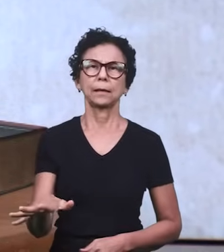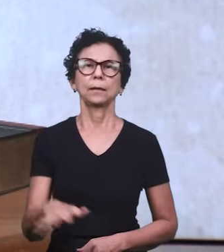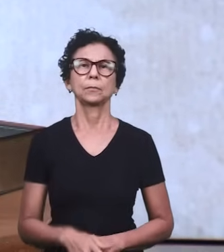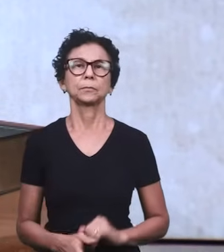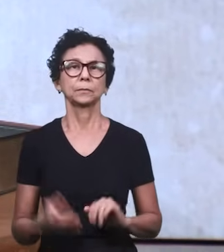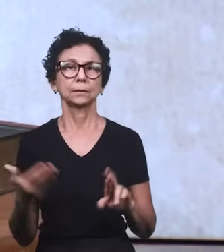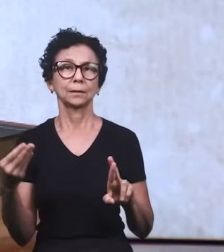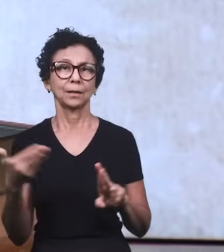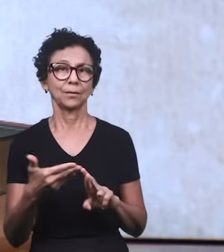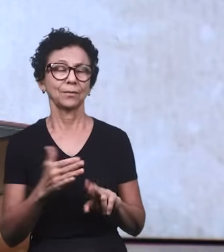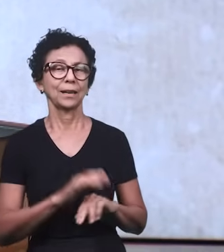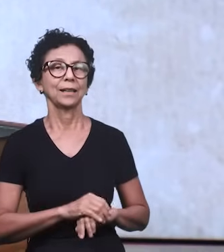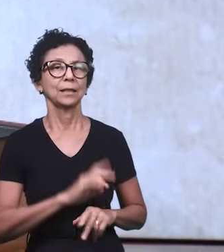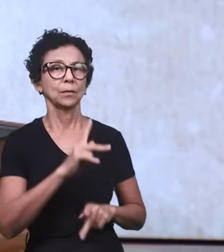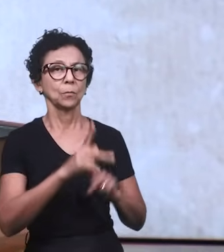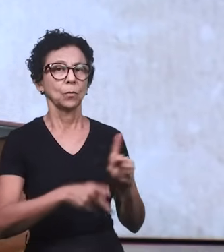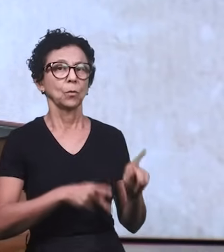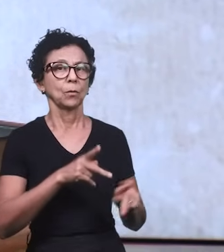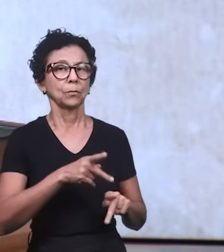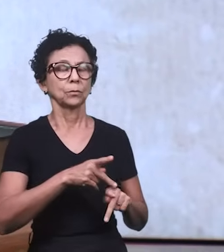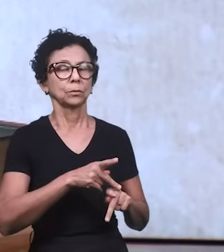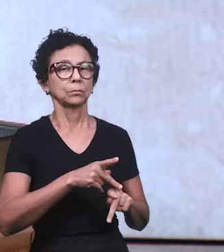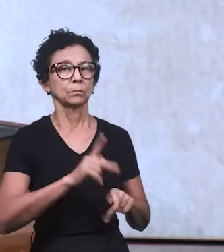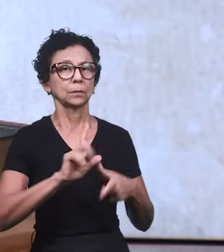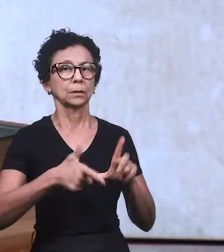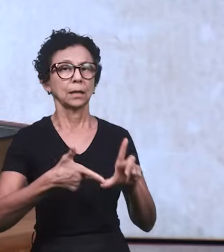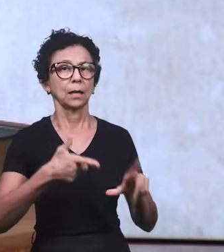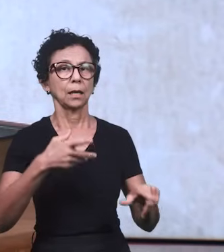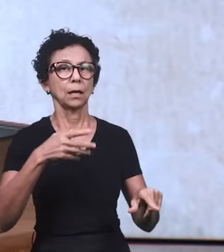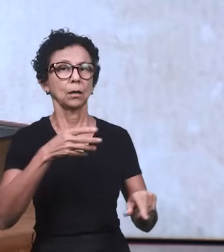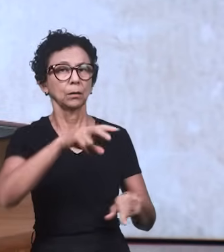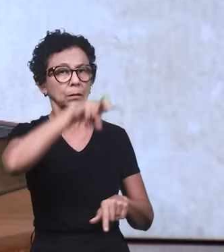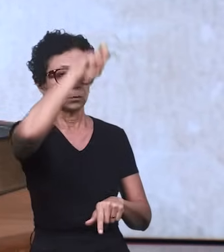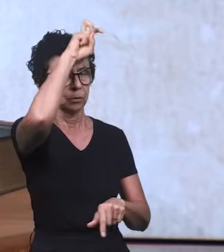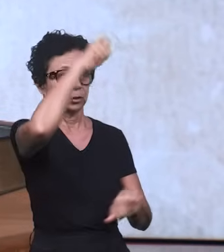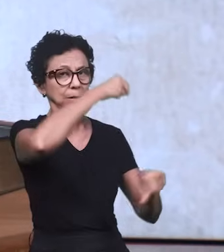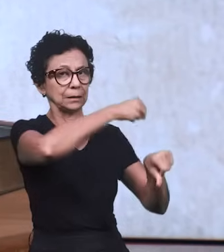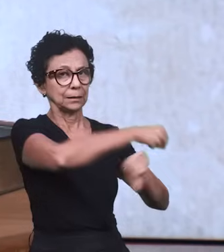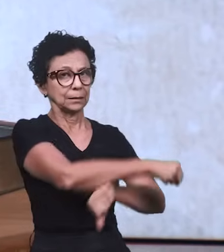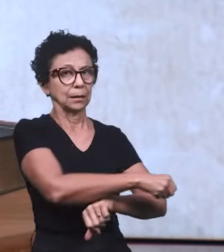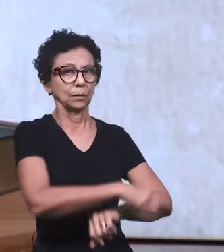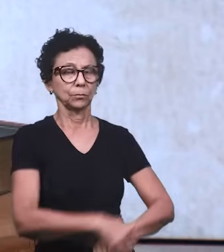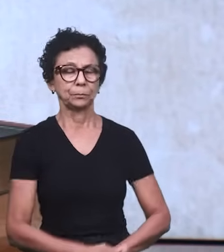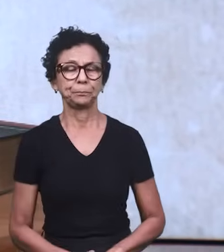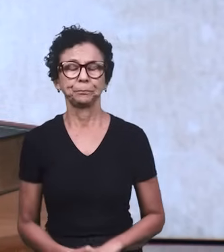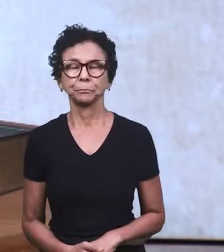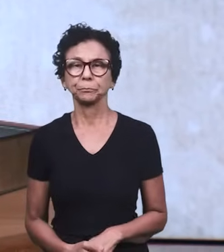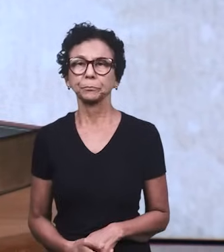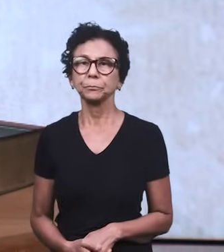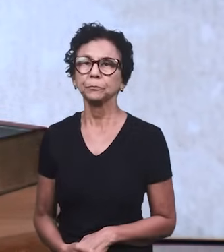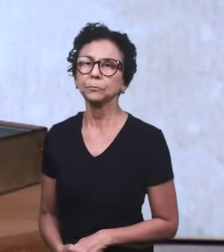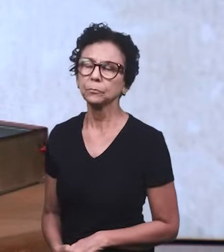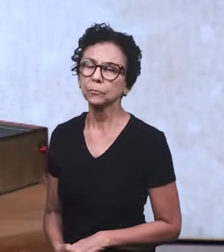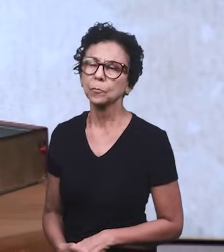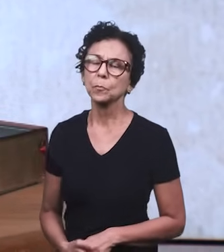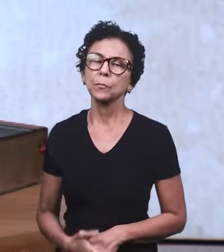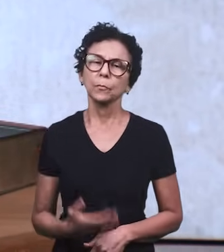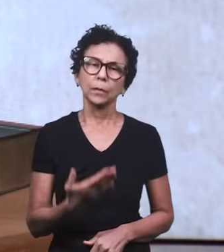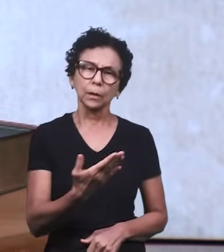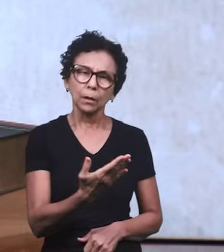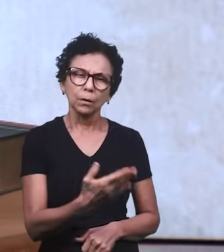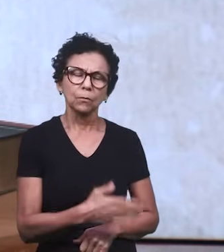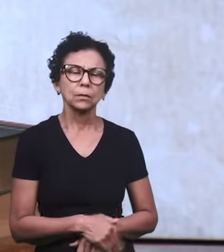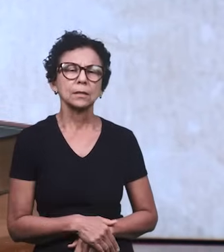Israel no Egito e tu irás a teus pais em paz em boa